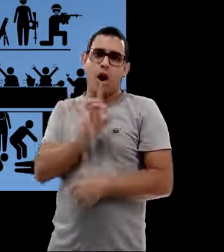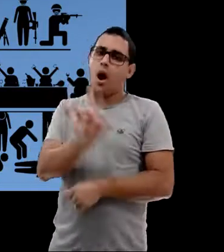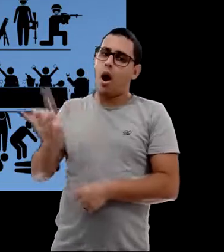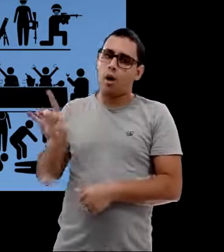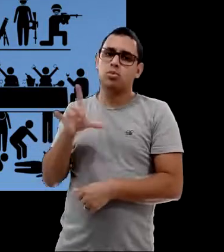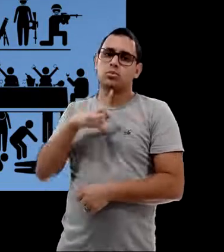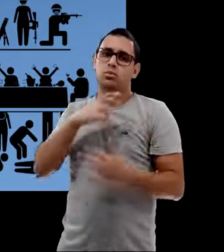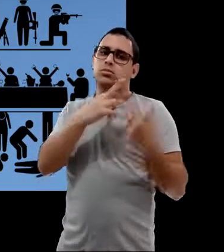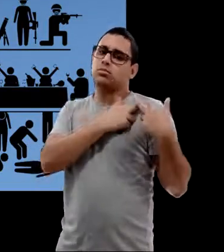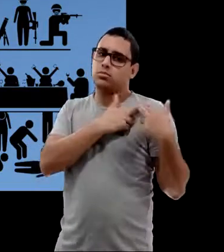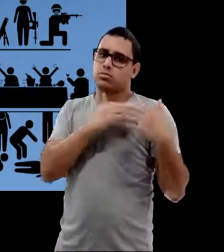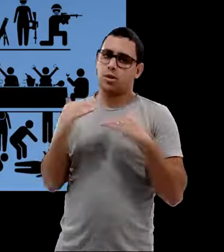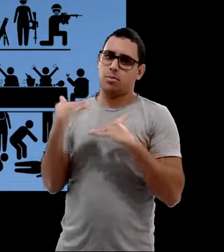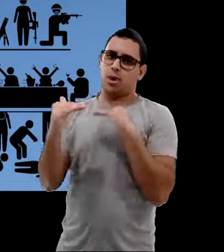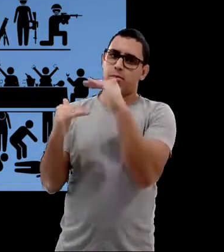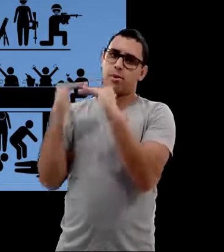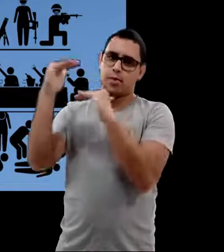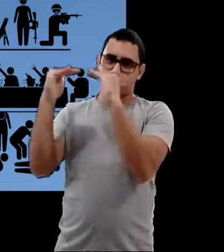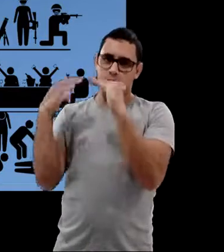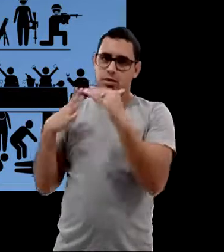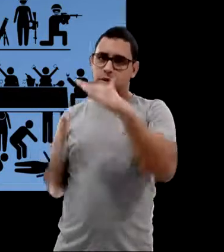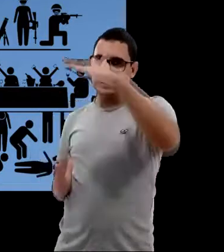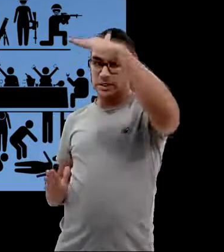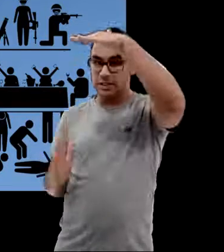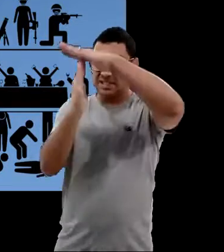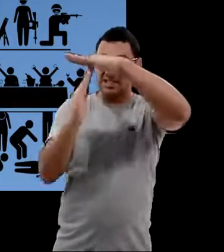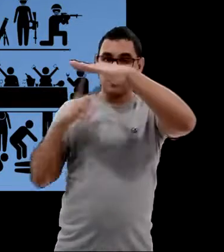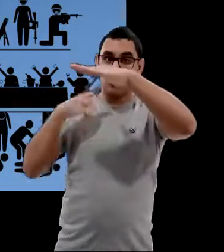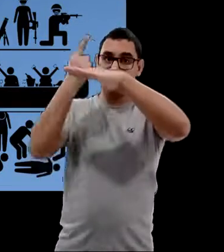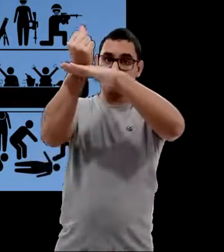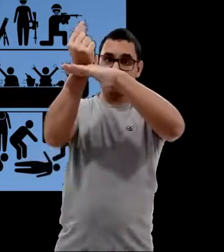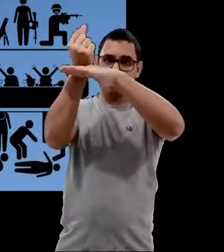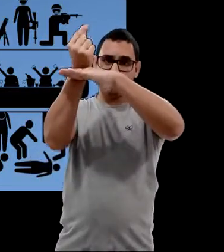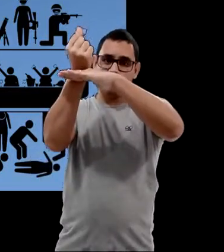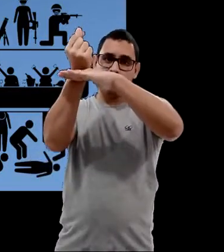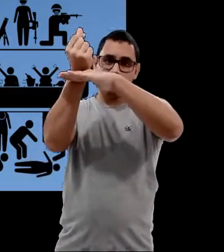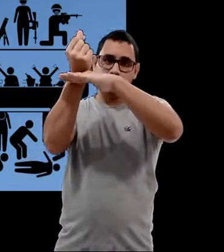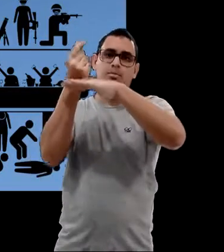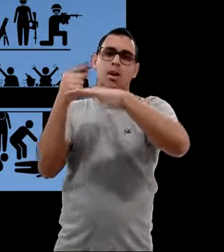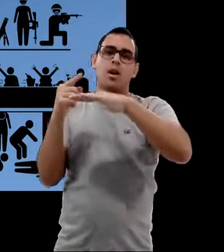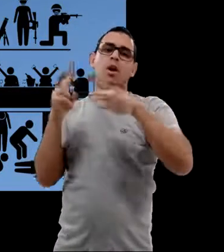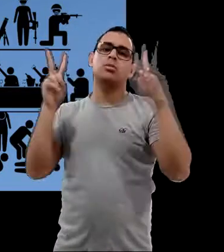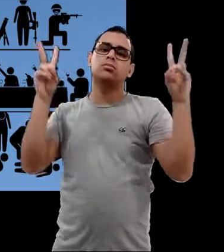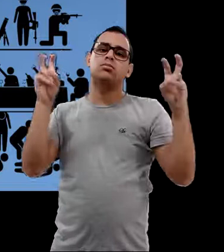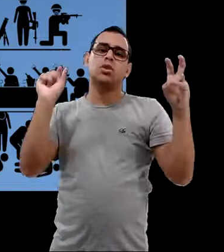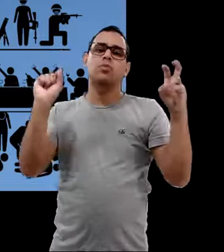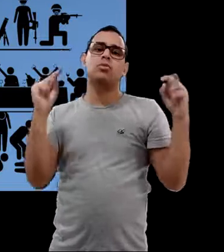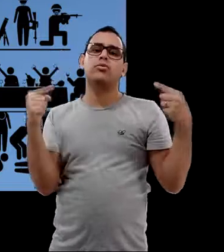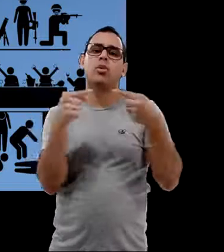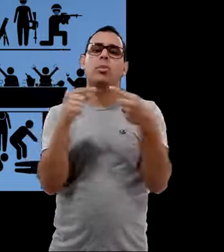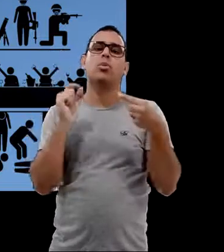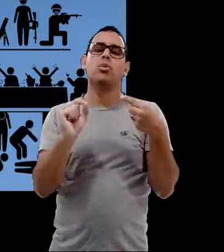função. E no topo nós observamos que está o capital, o dinheiro, em